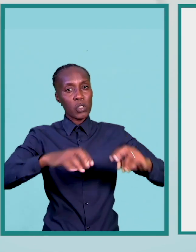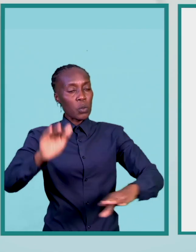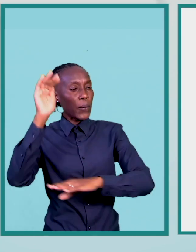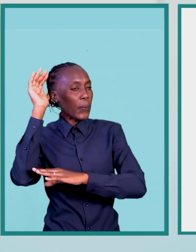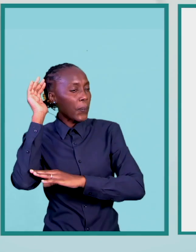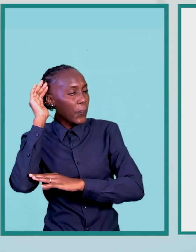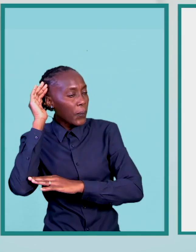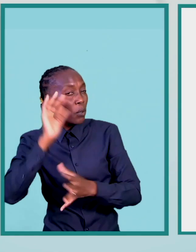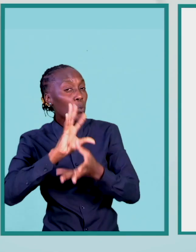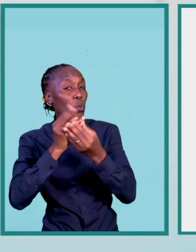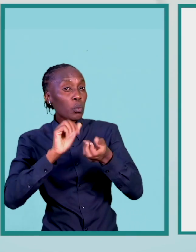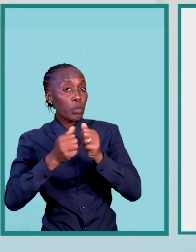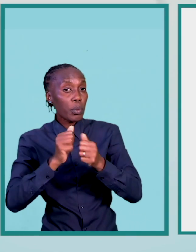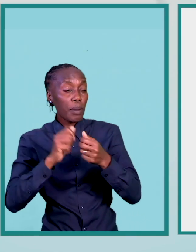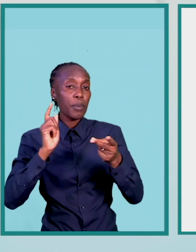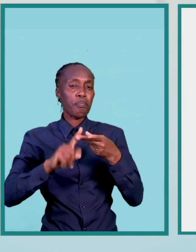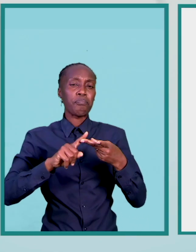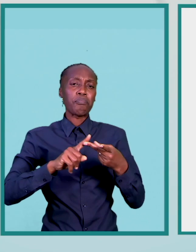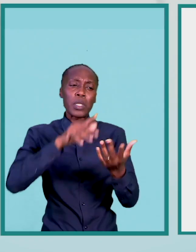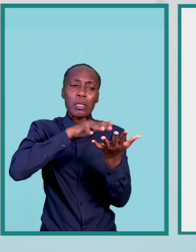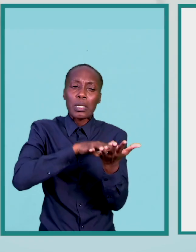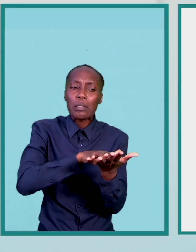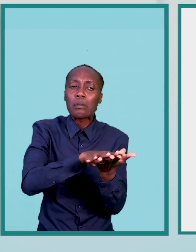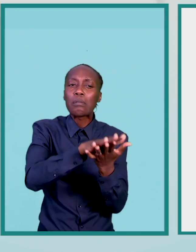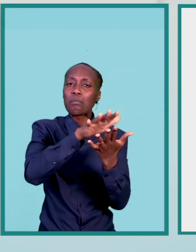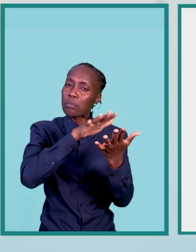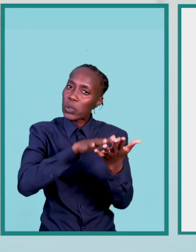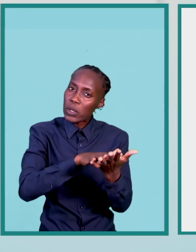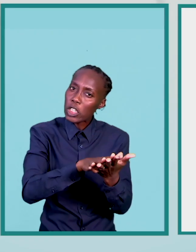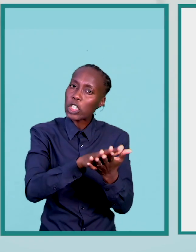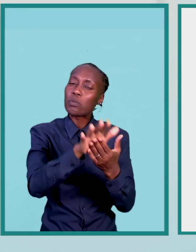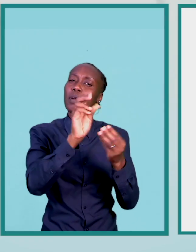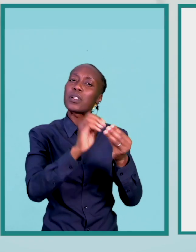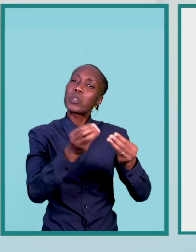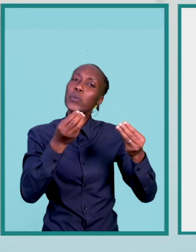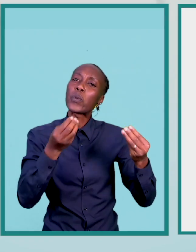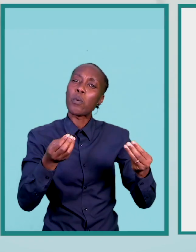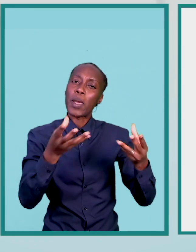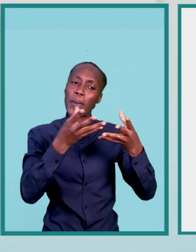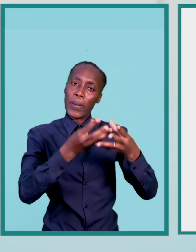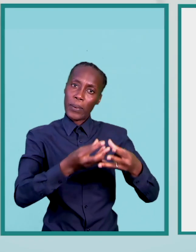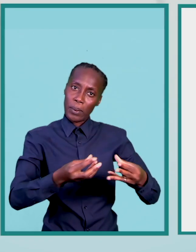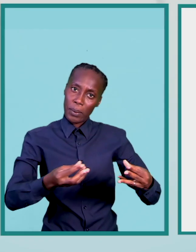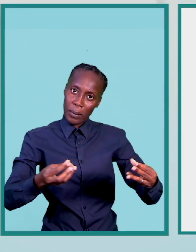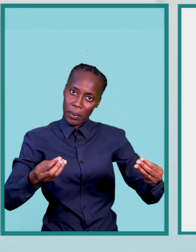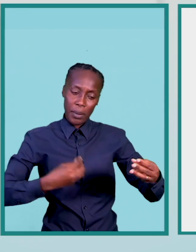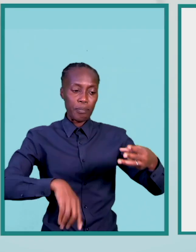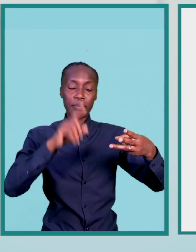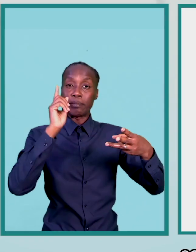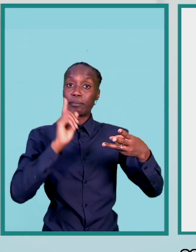psicológico e aconselhamento. E também tem-se oferecido ou tem-se encaminhado